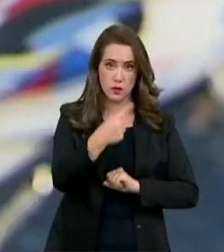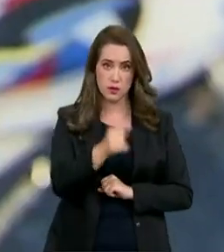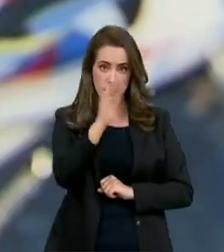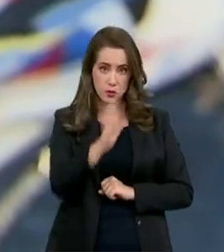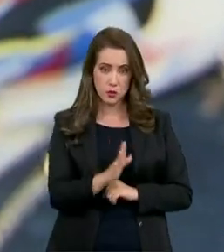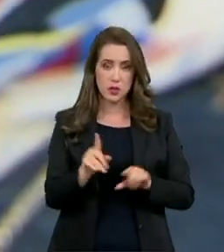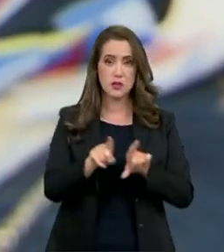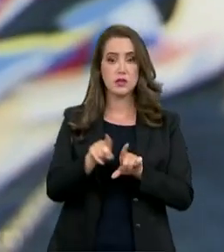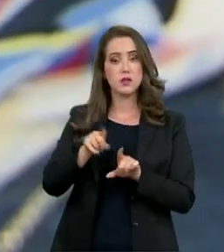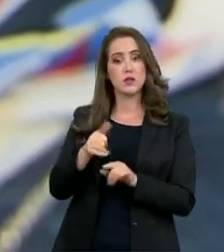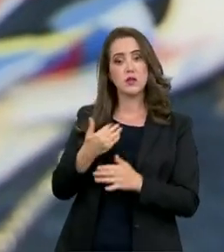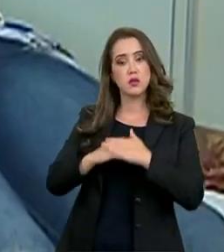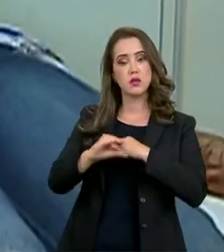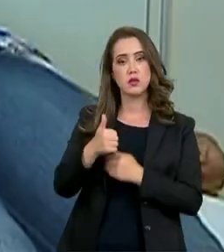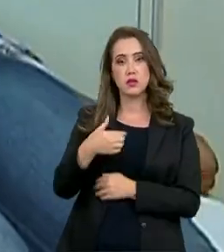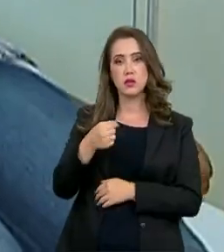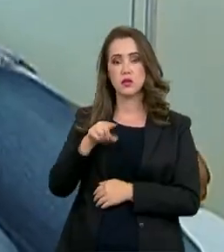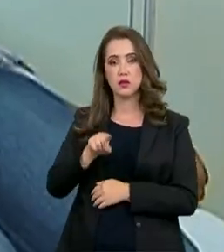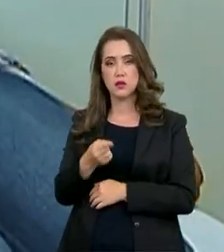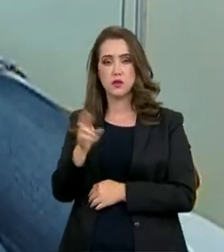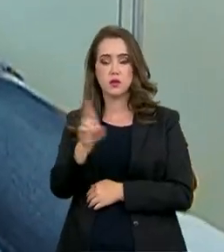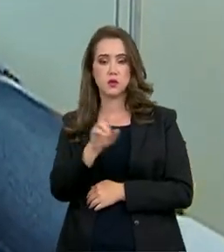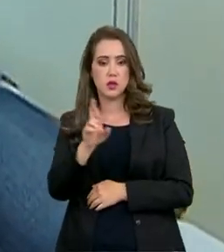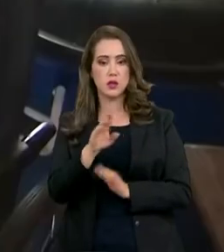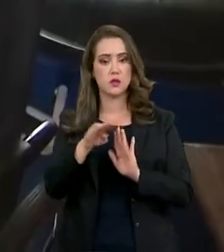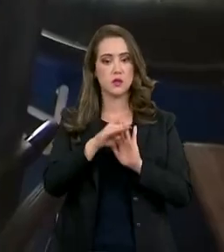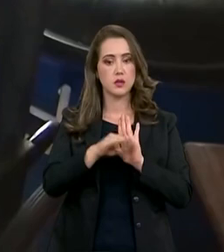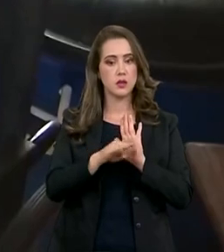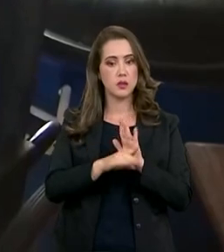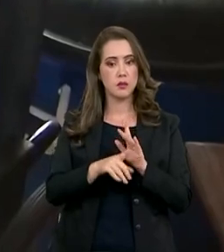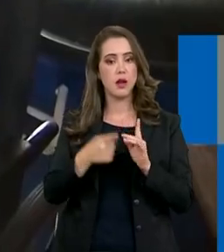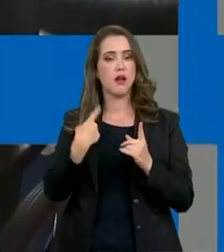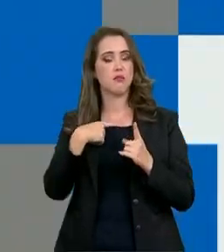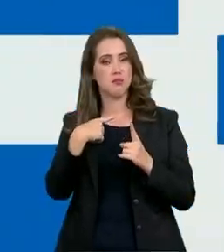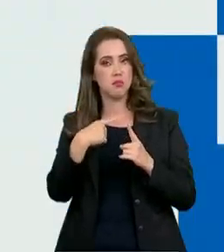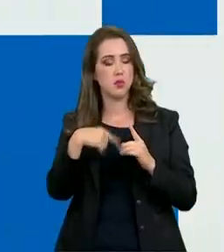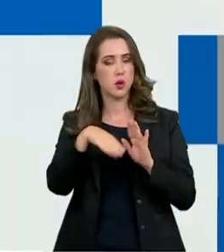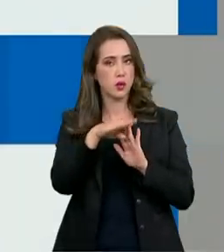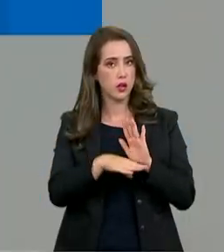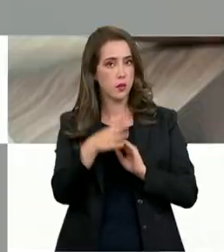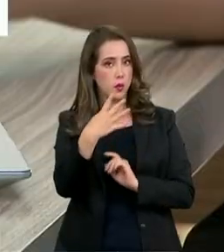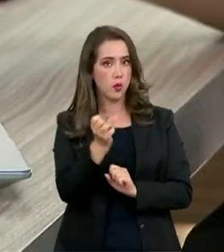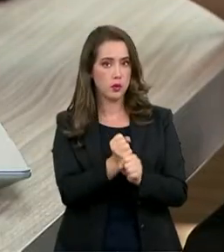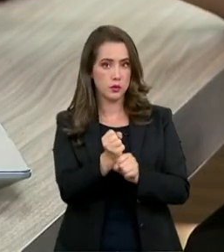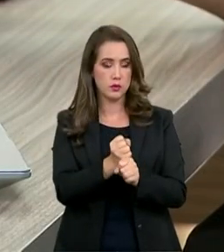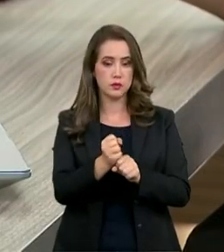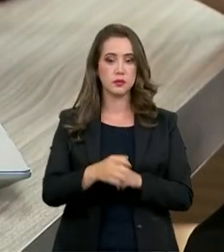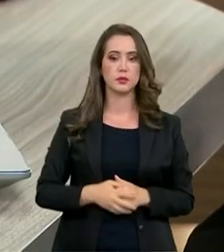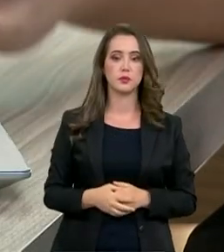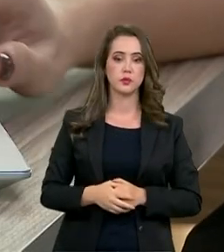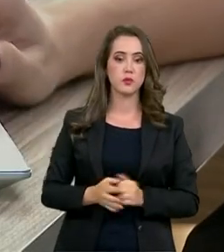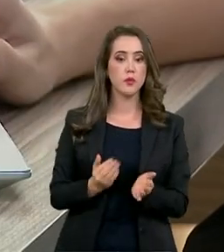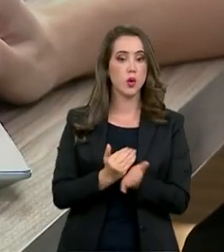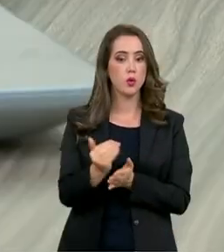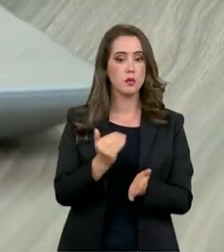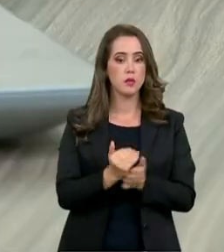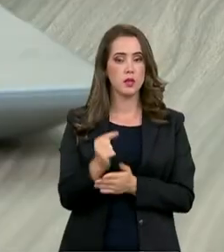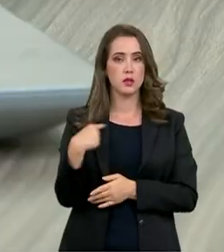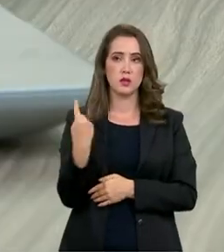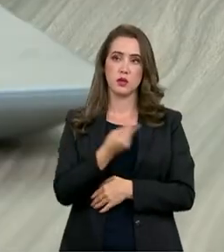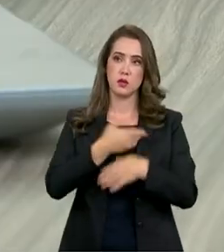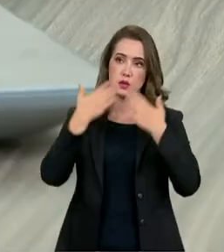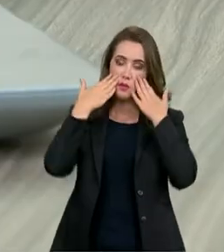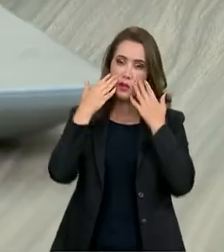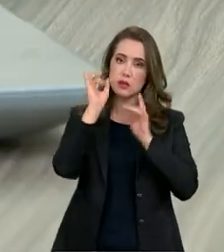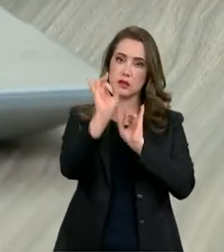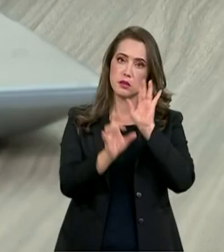120 mil reais para quem permanecer no programa por 4 anos. E a estreia da nossa série especial